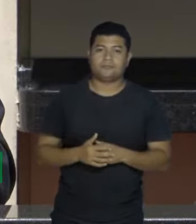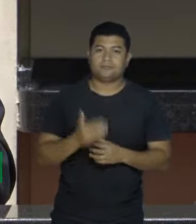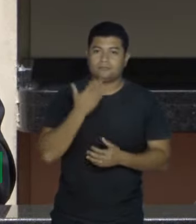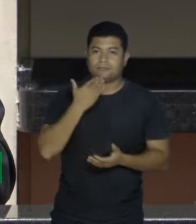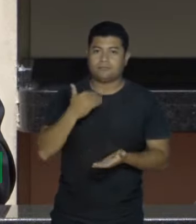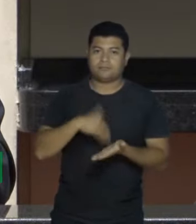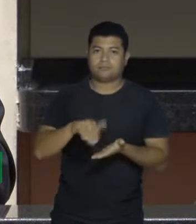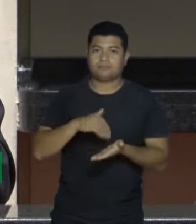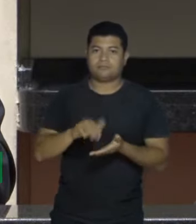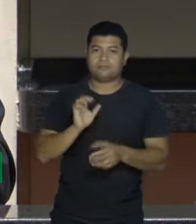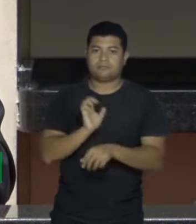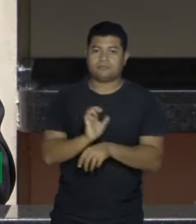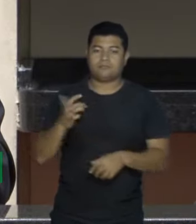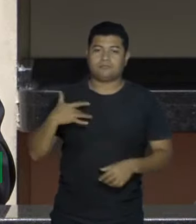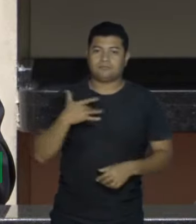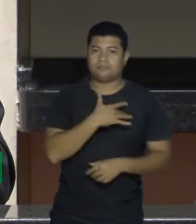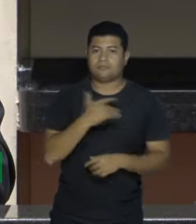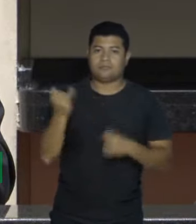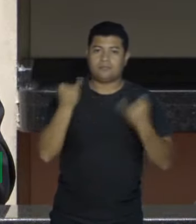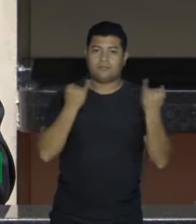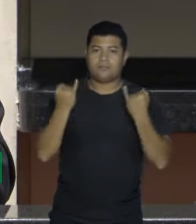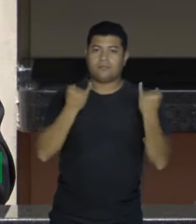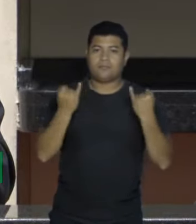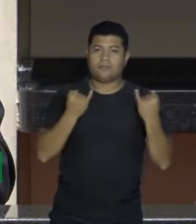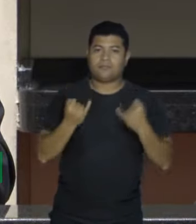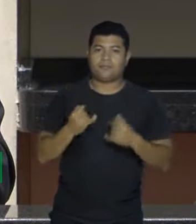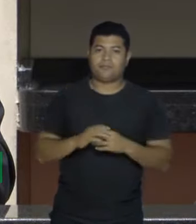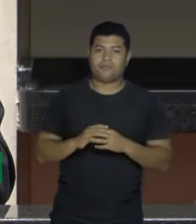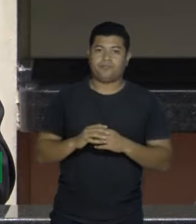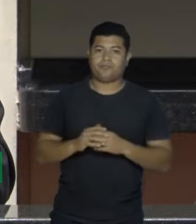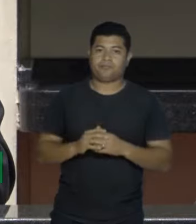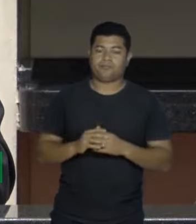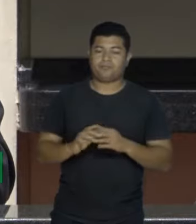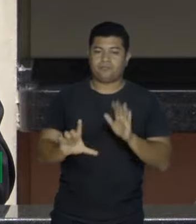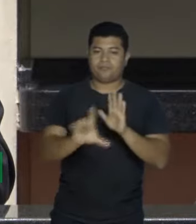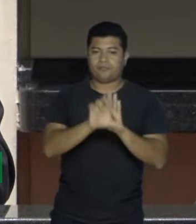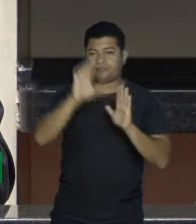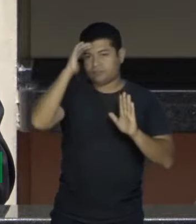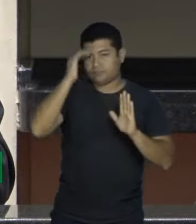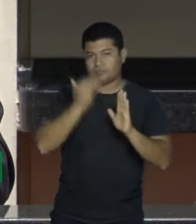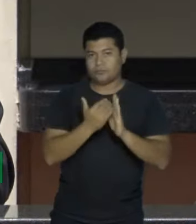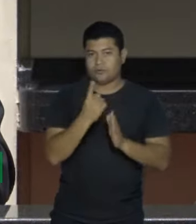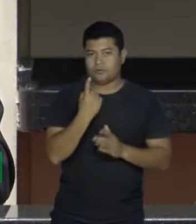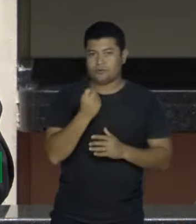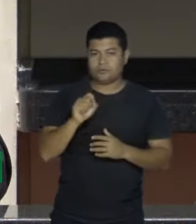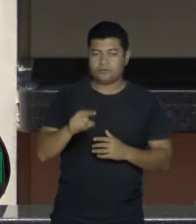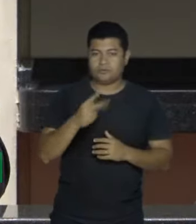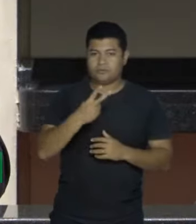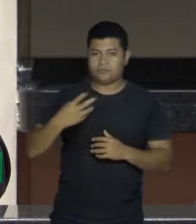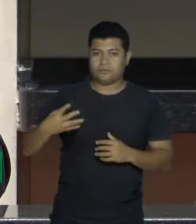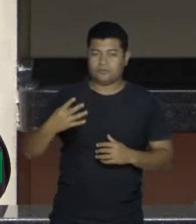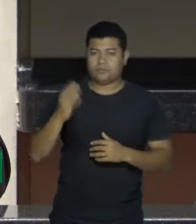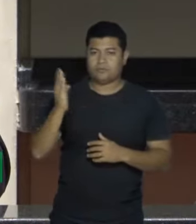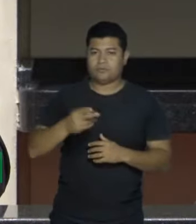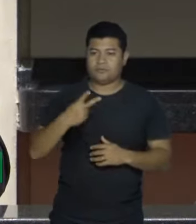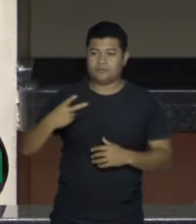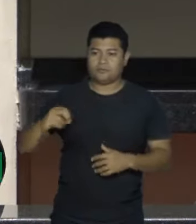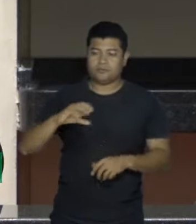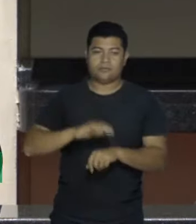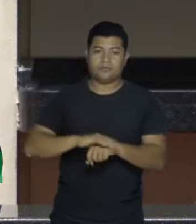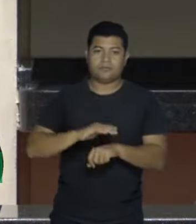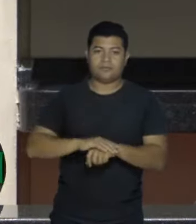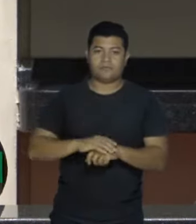de Estado da Saúde informações acerca da aplicação da lei 18.024 de 2020 em discussão tá